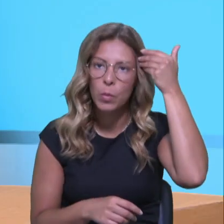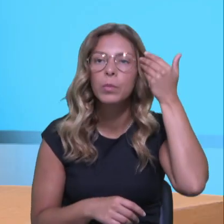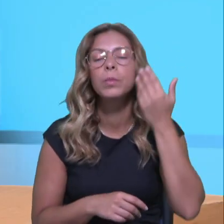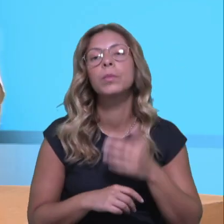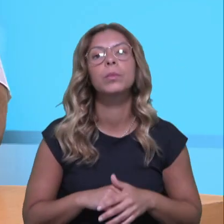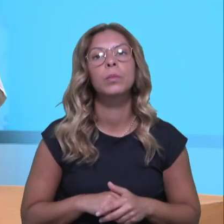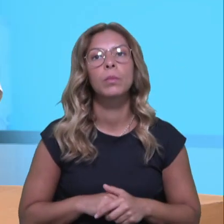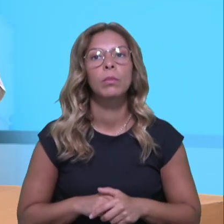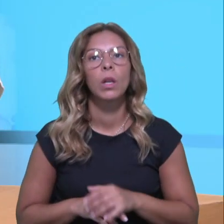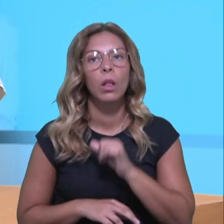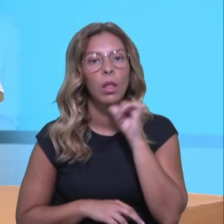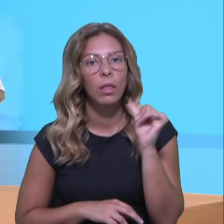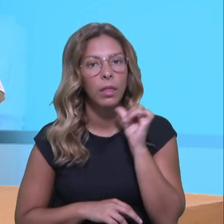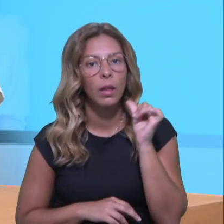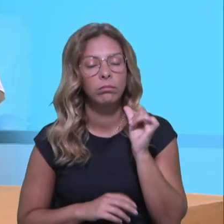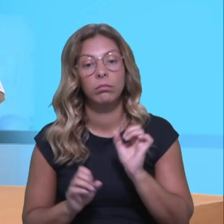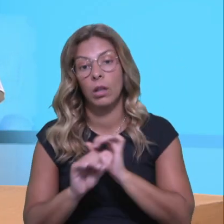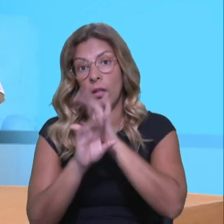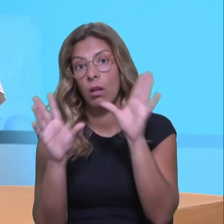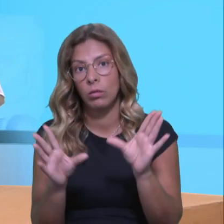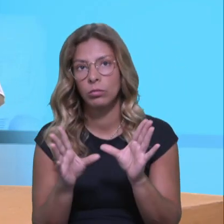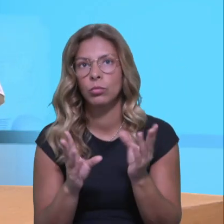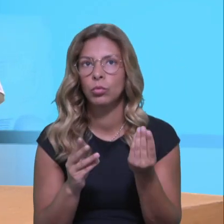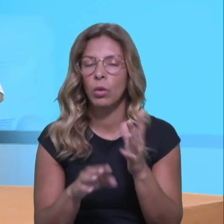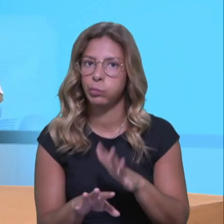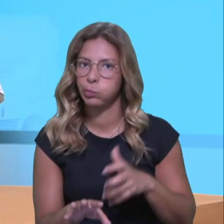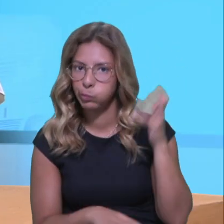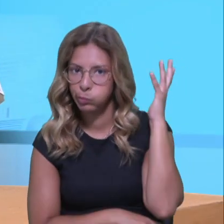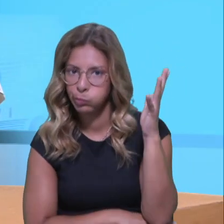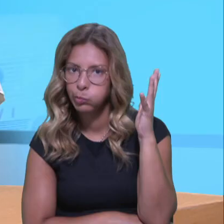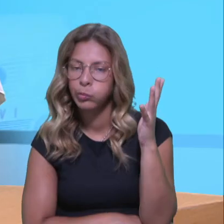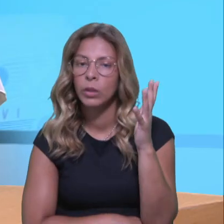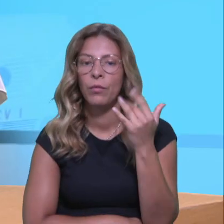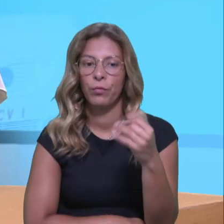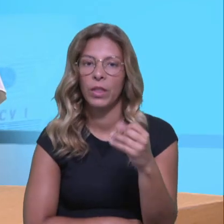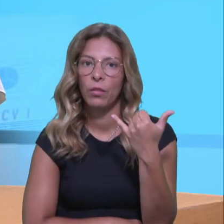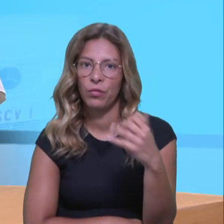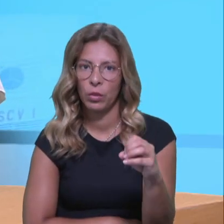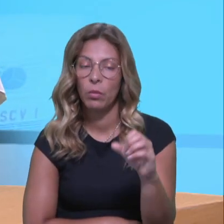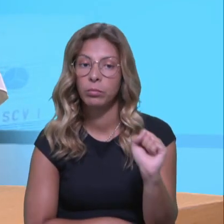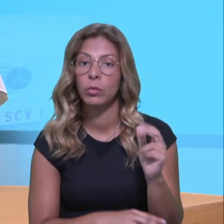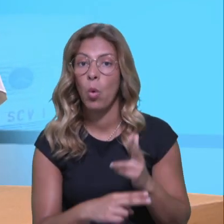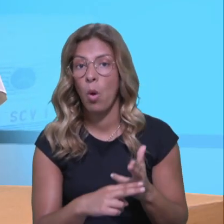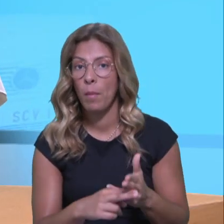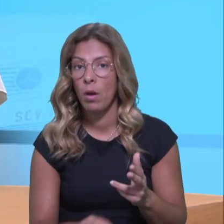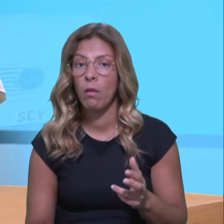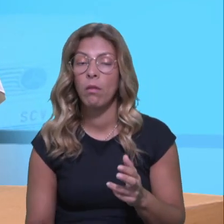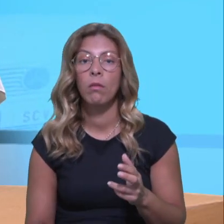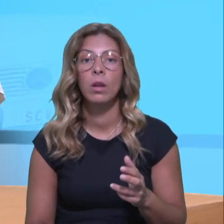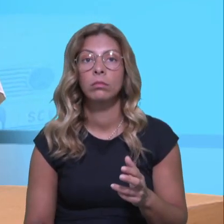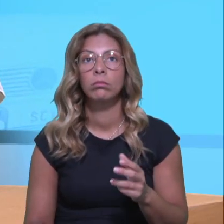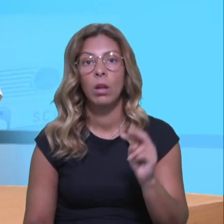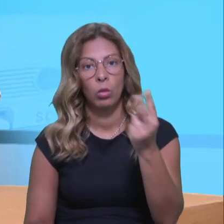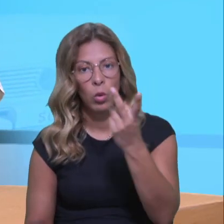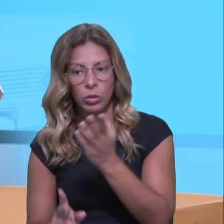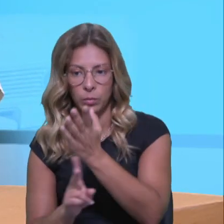começa, sem dúvida, há um grande congresso em 2020, em Roma, onde estiveram 2 representantes